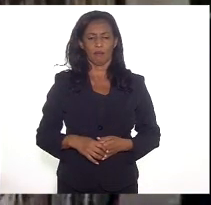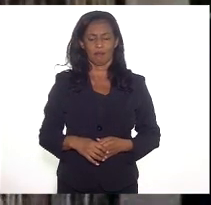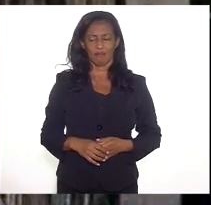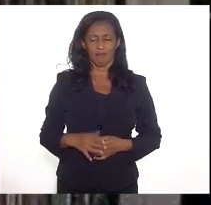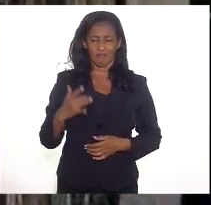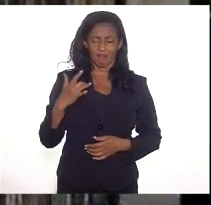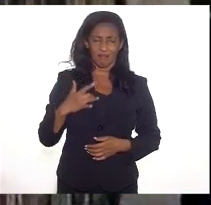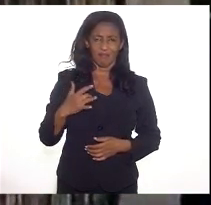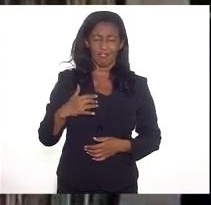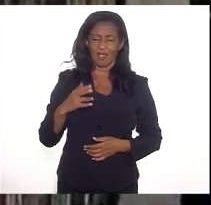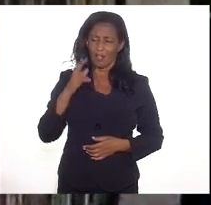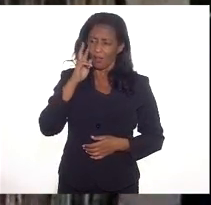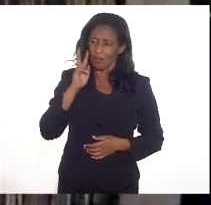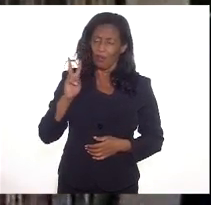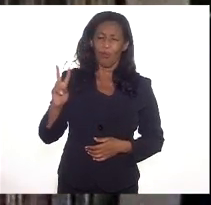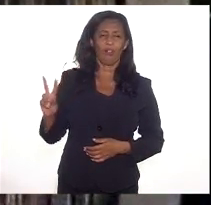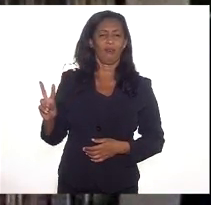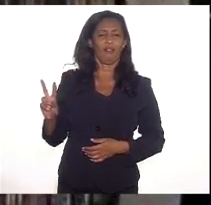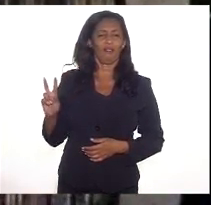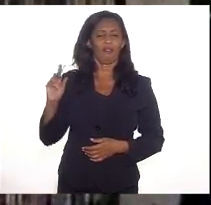pouco o que acontece